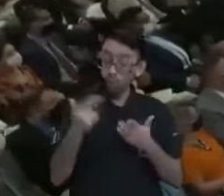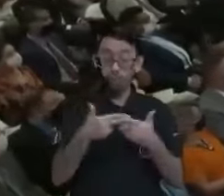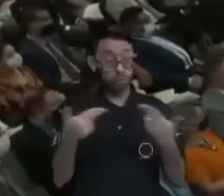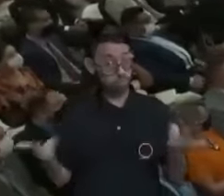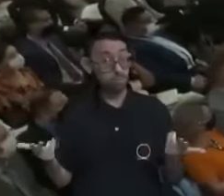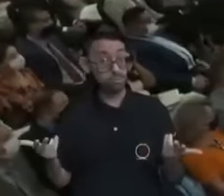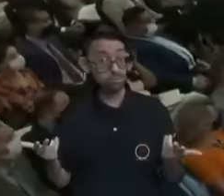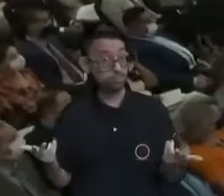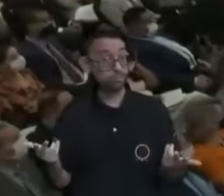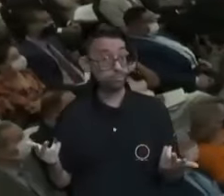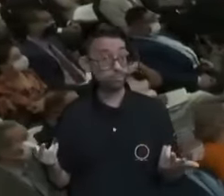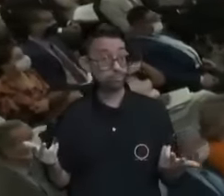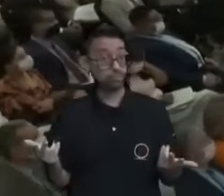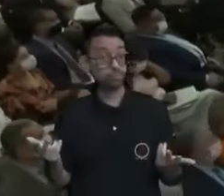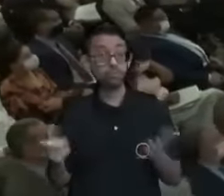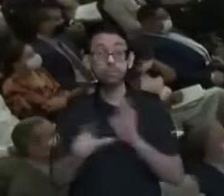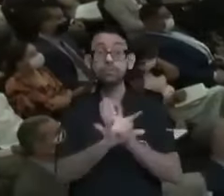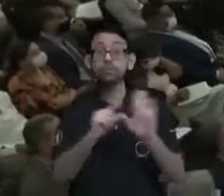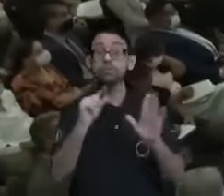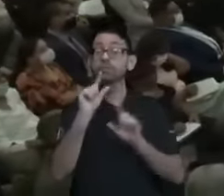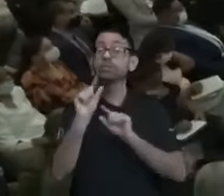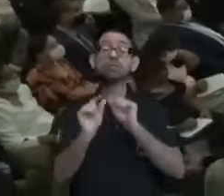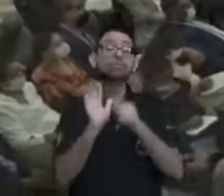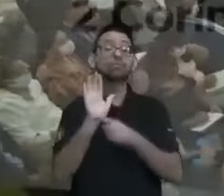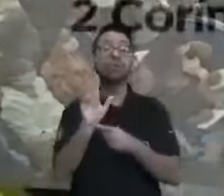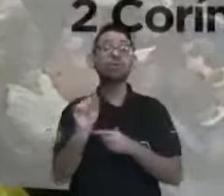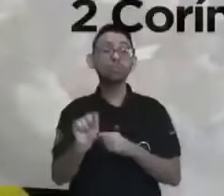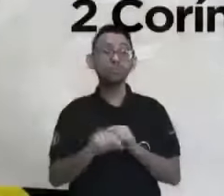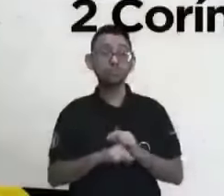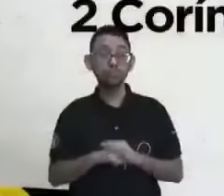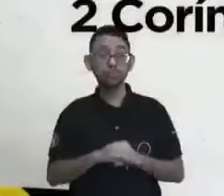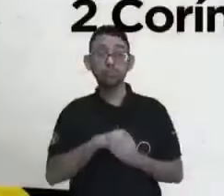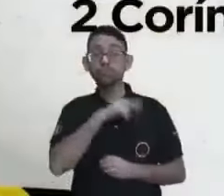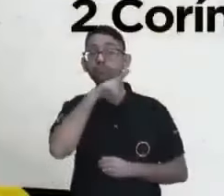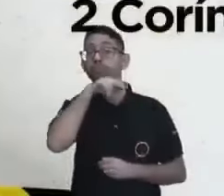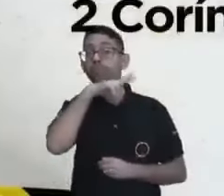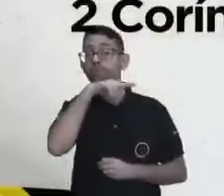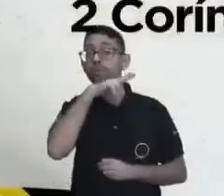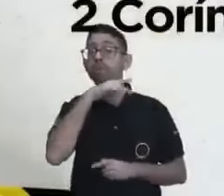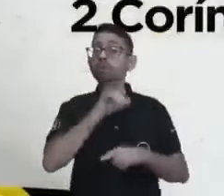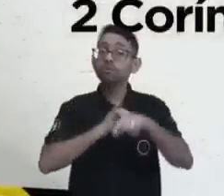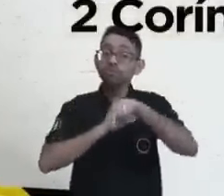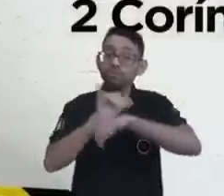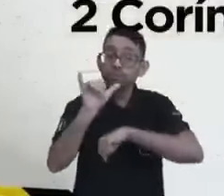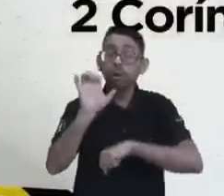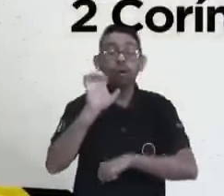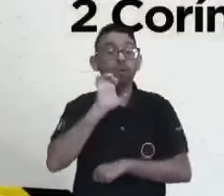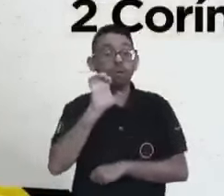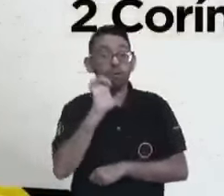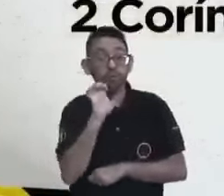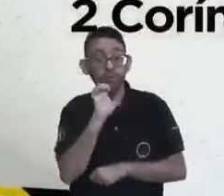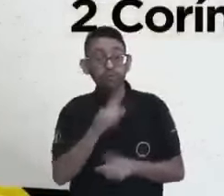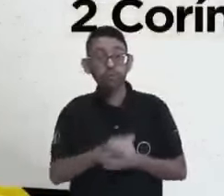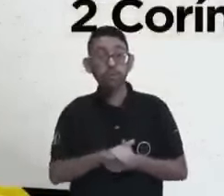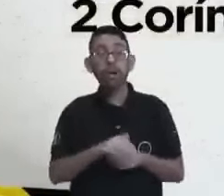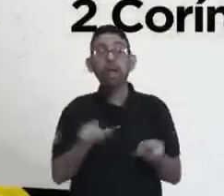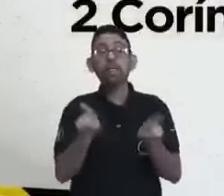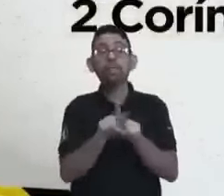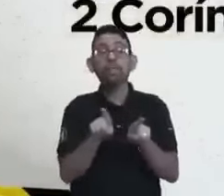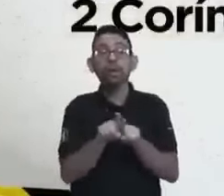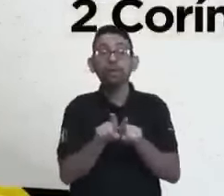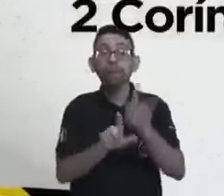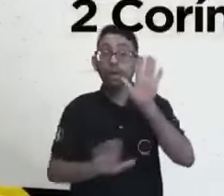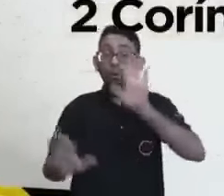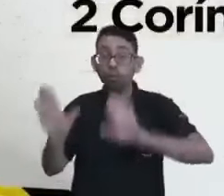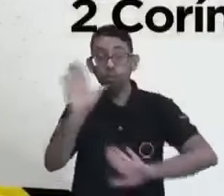cículo assim como a serpente enganou Eva com a sua astúcia assim também sejam de alguma